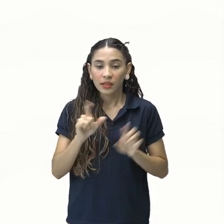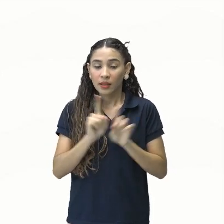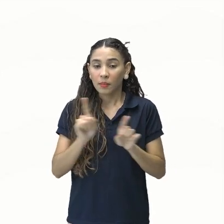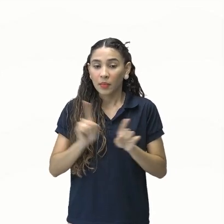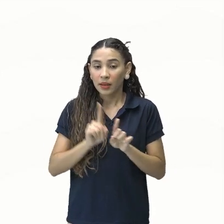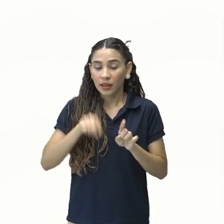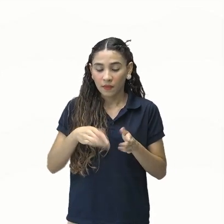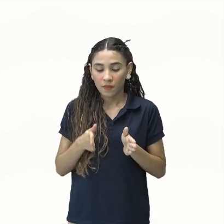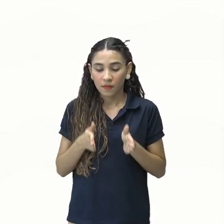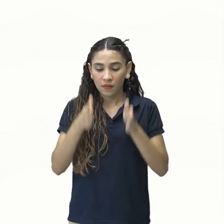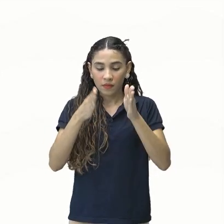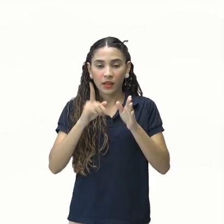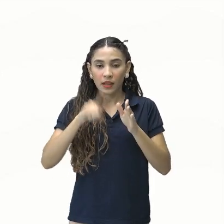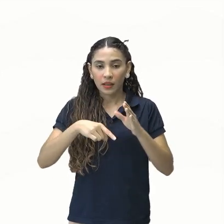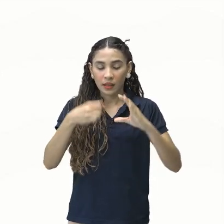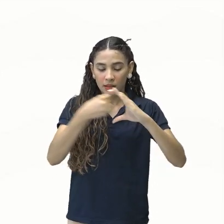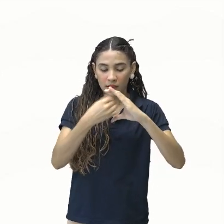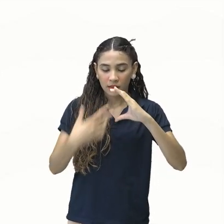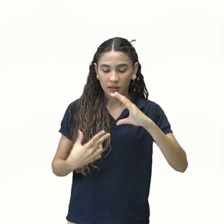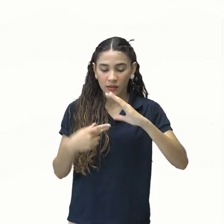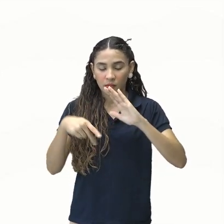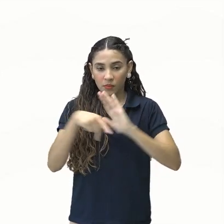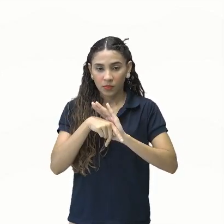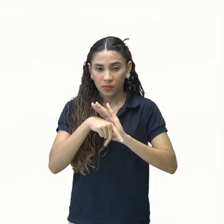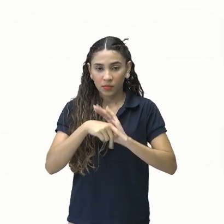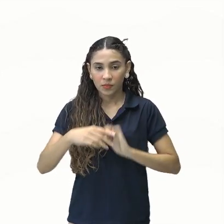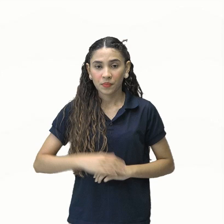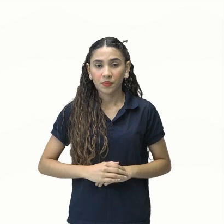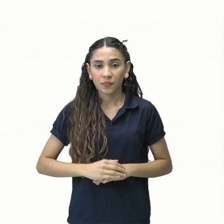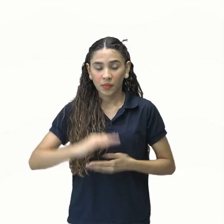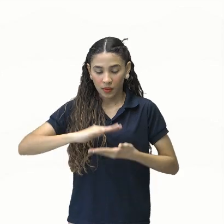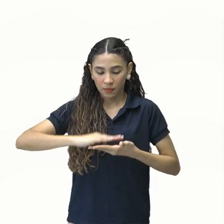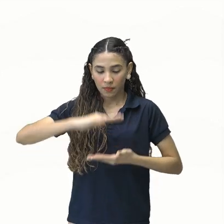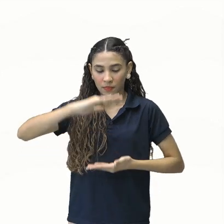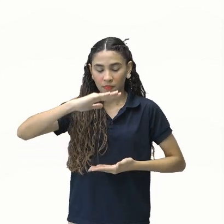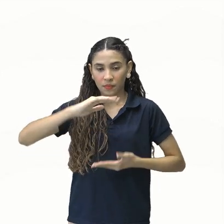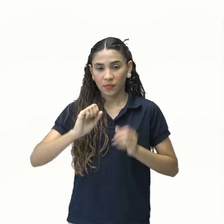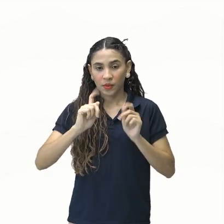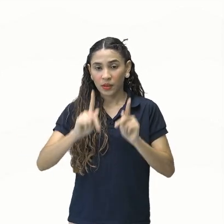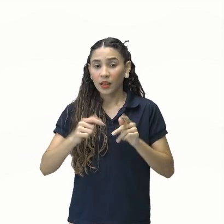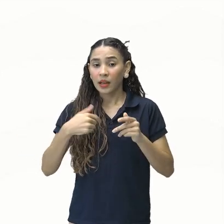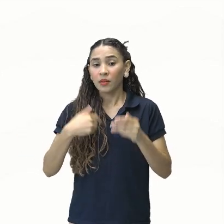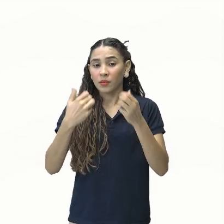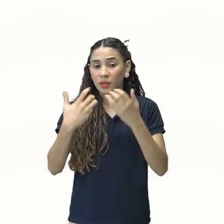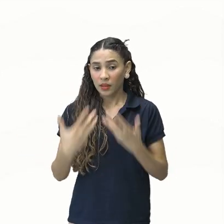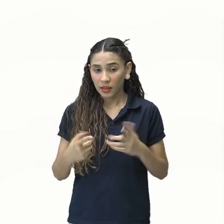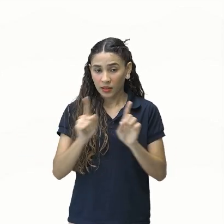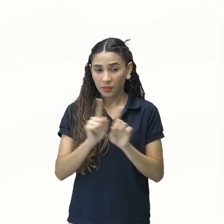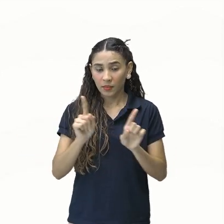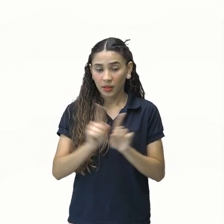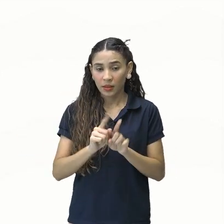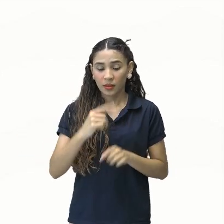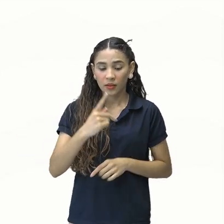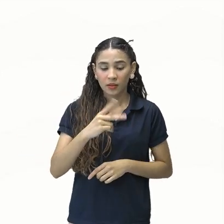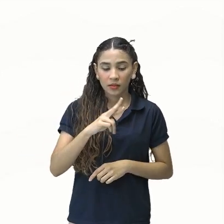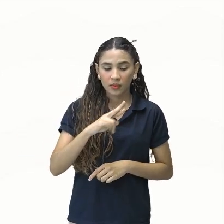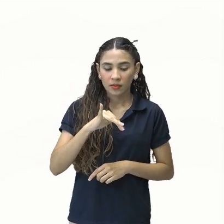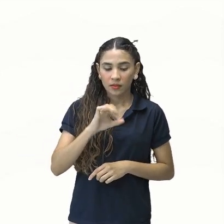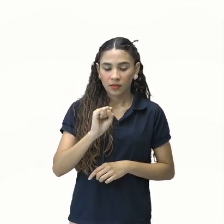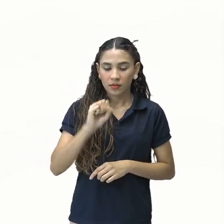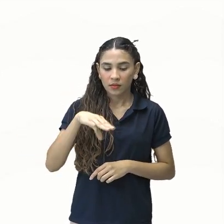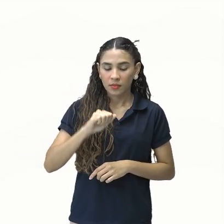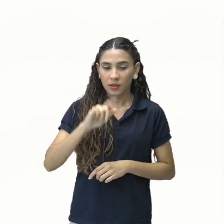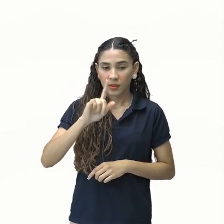esses daqui são os elementos do nosso prisma. E como eu falei para vocês, prisma é